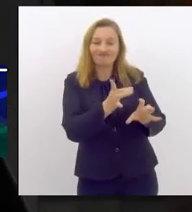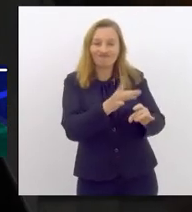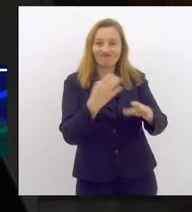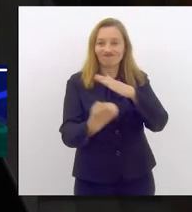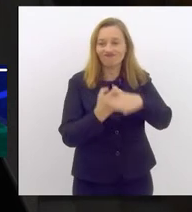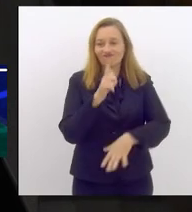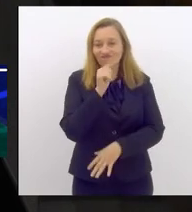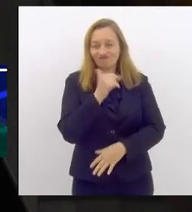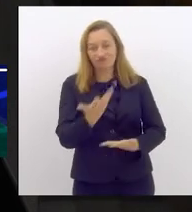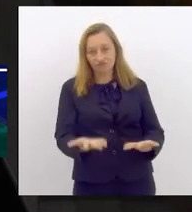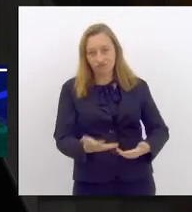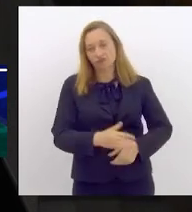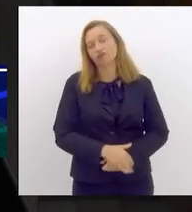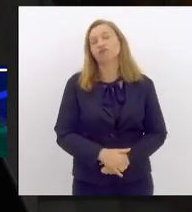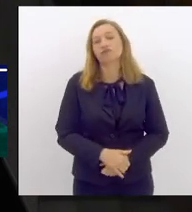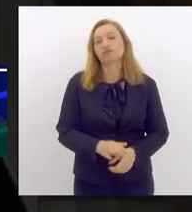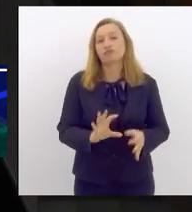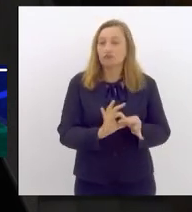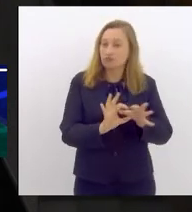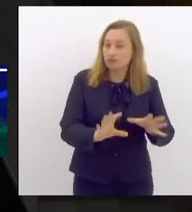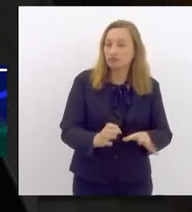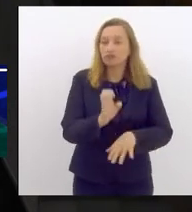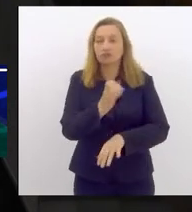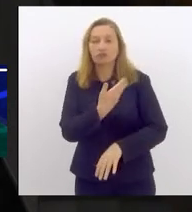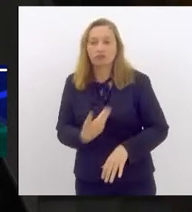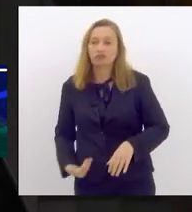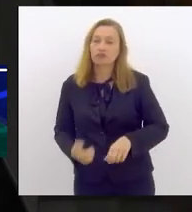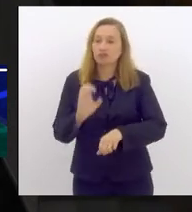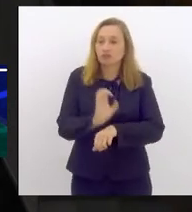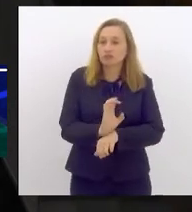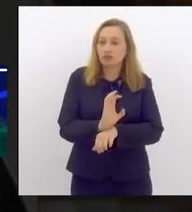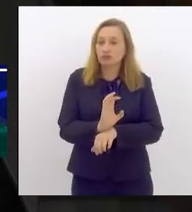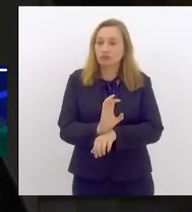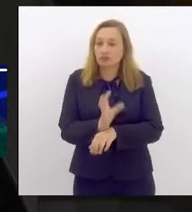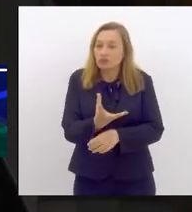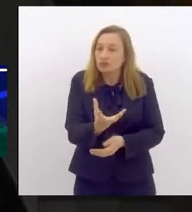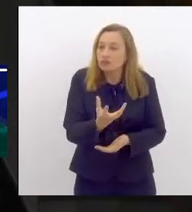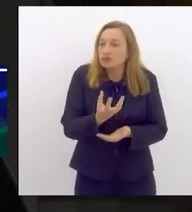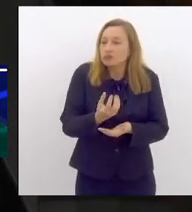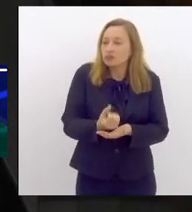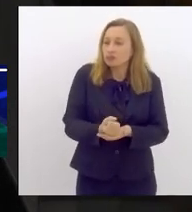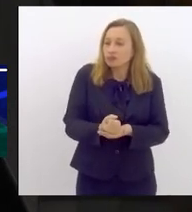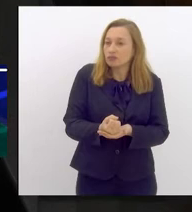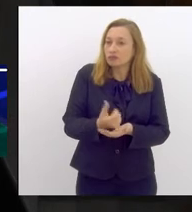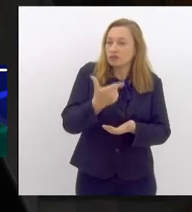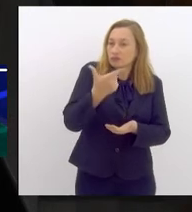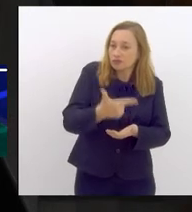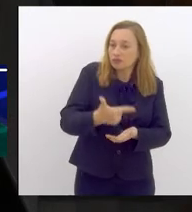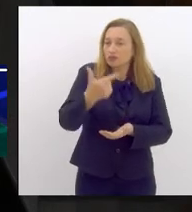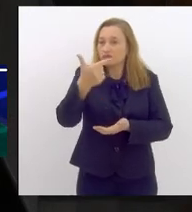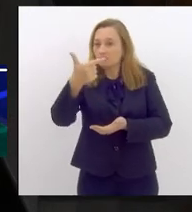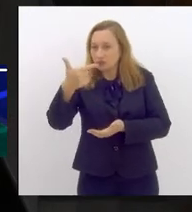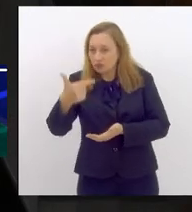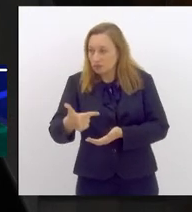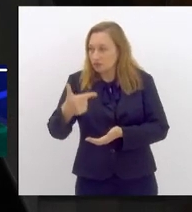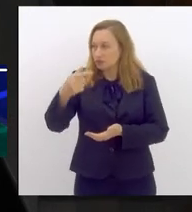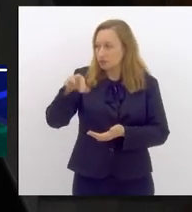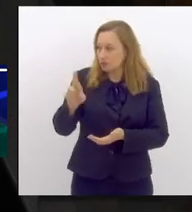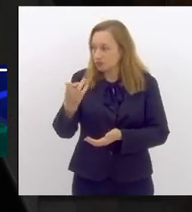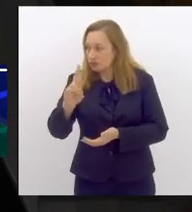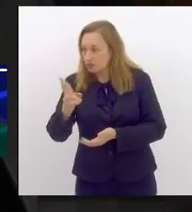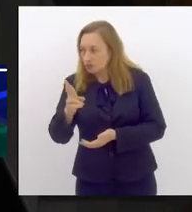Cedae o que permitiu que o governo do estado em bolsas a bagatela de 22 milhões de reais